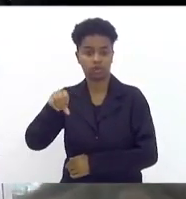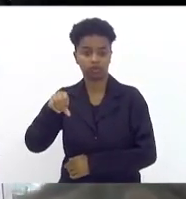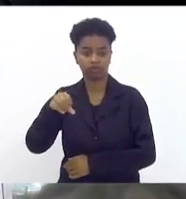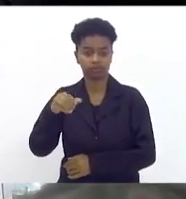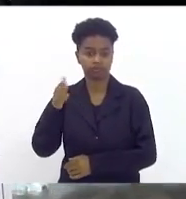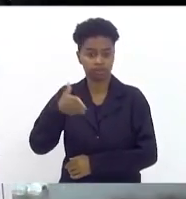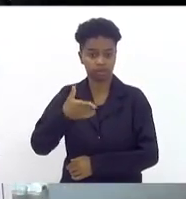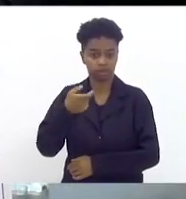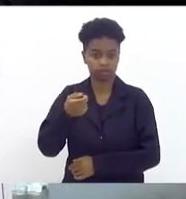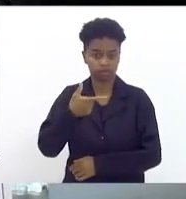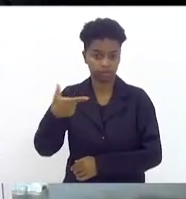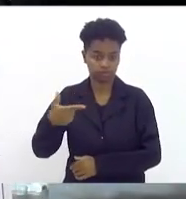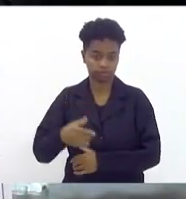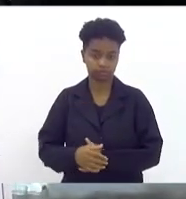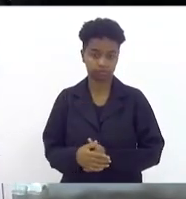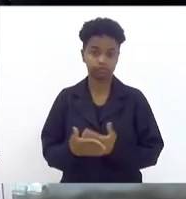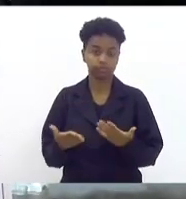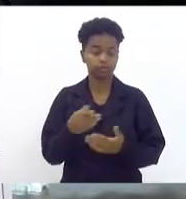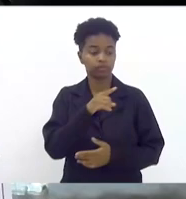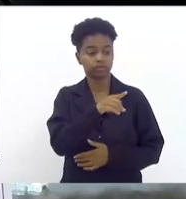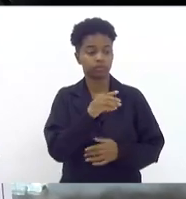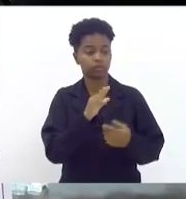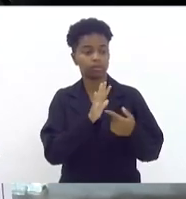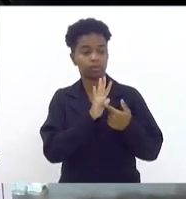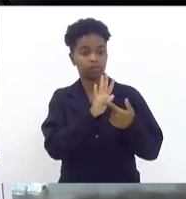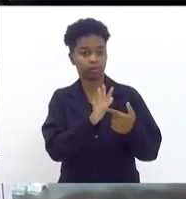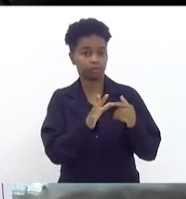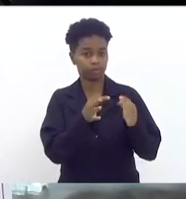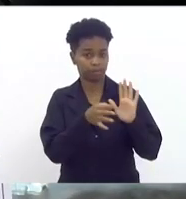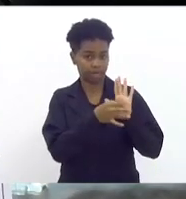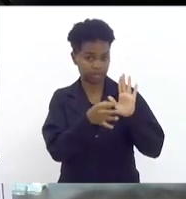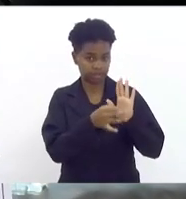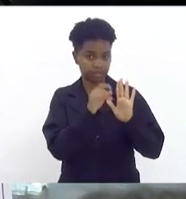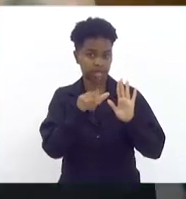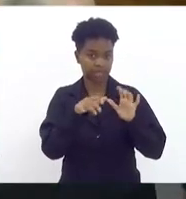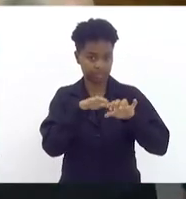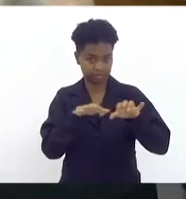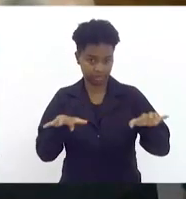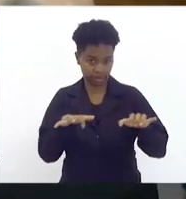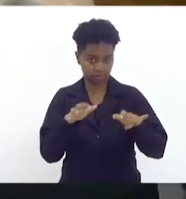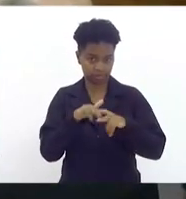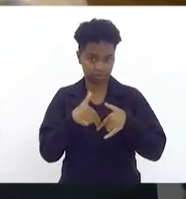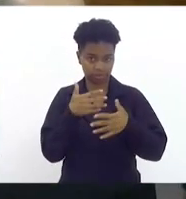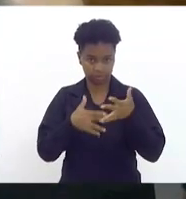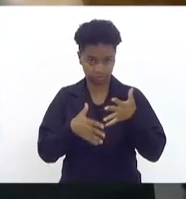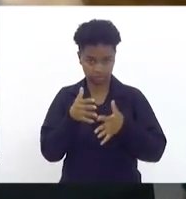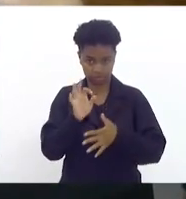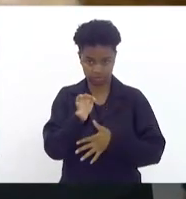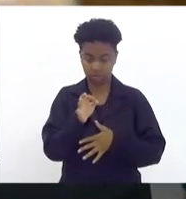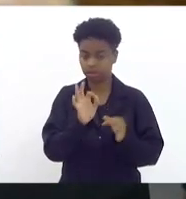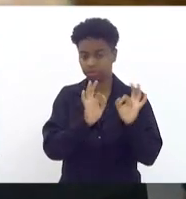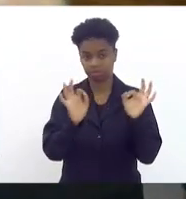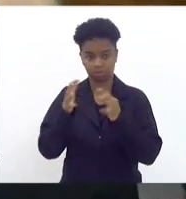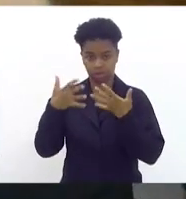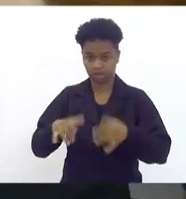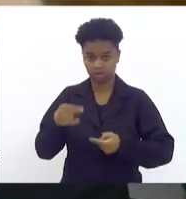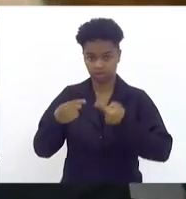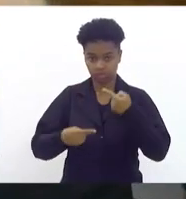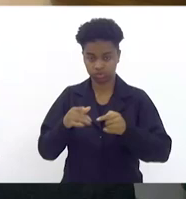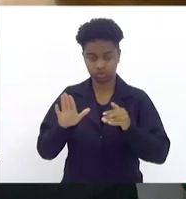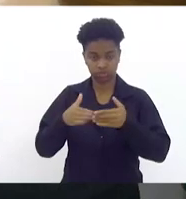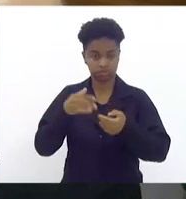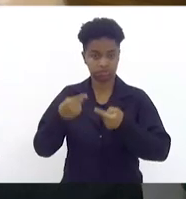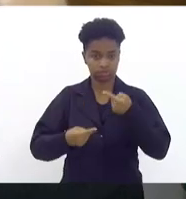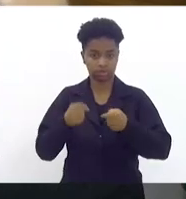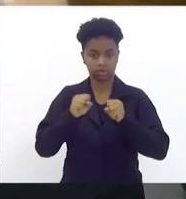22. Vossa Excelência, então, está dando parecer. Em tese, aí, pela prejudicabilidade. Apartado pela prejudicabilidade. Então, não havendo que queira discutir, encerrar a discussão,